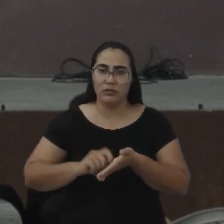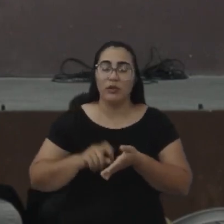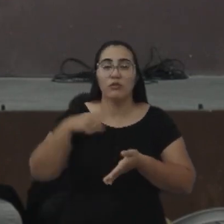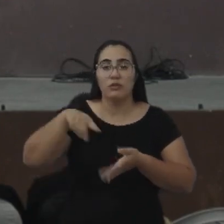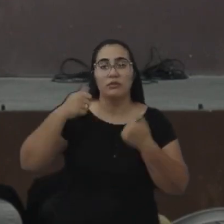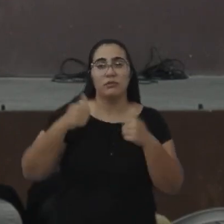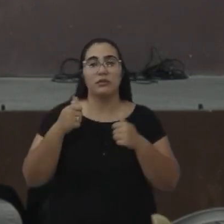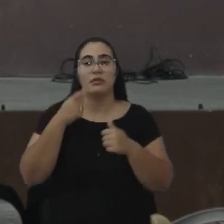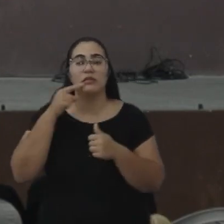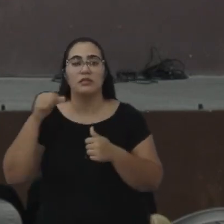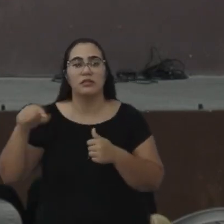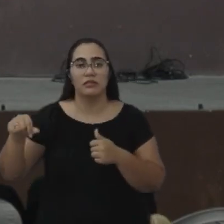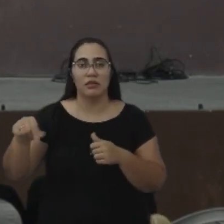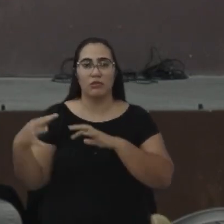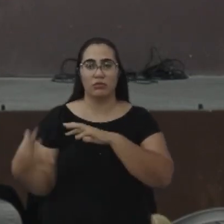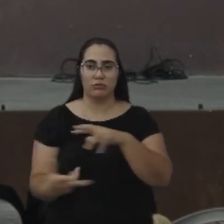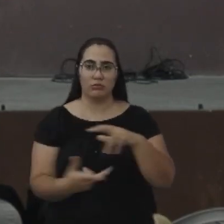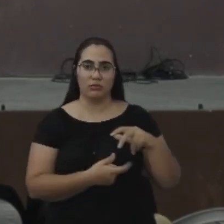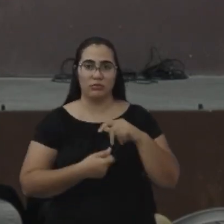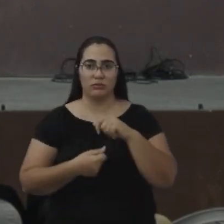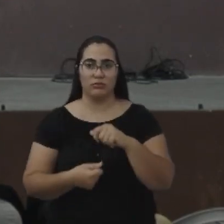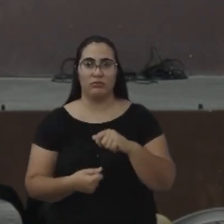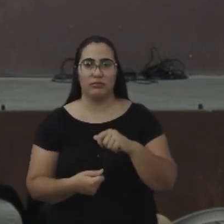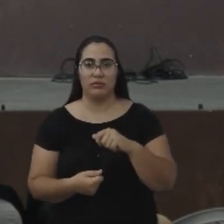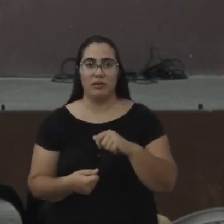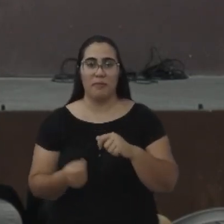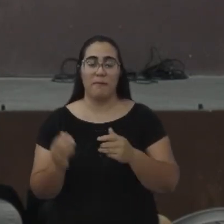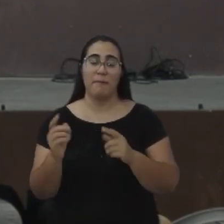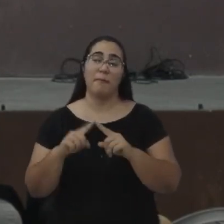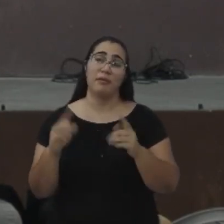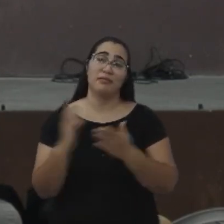os cristãos estão pensando que eles deveriam ser docinhos de festa.